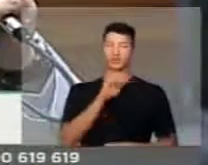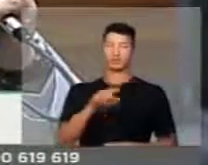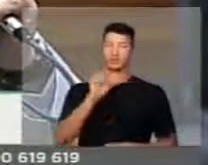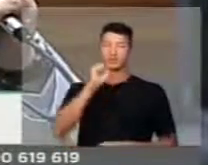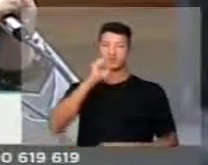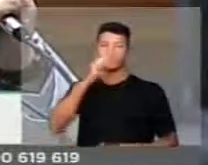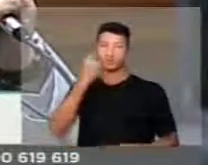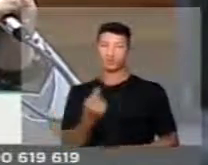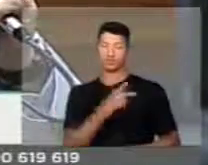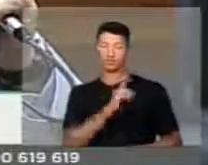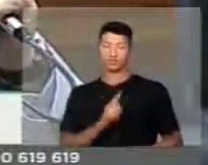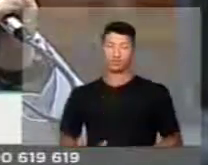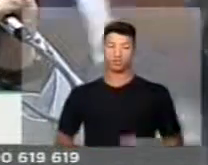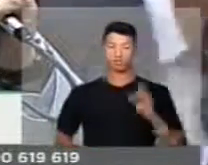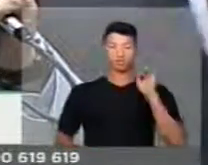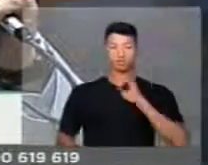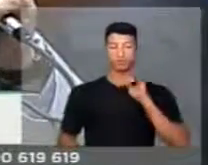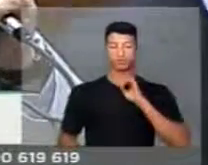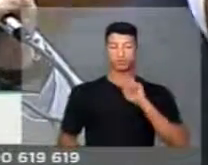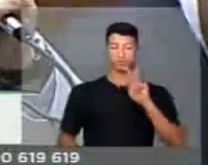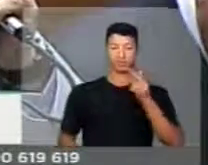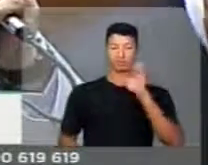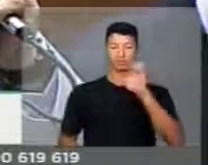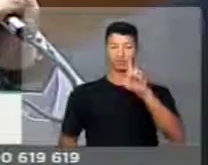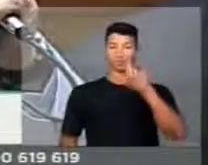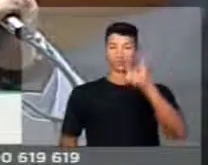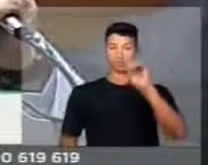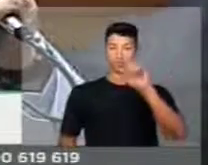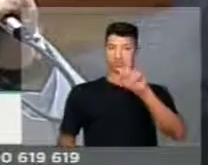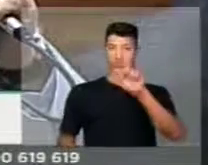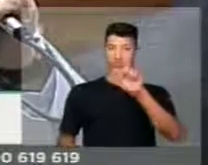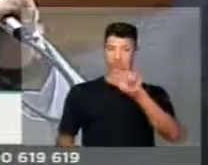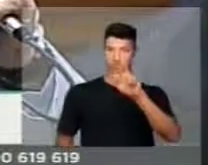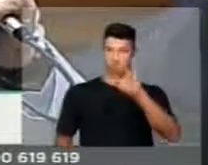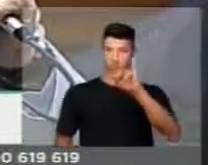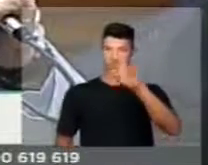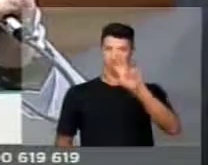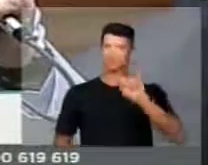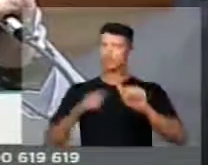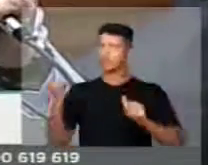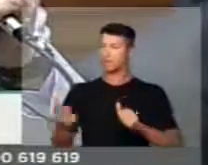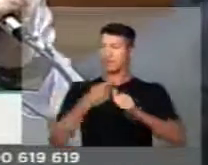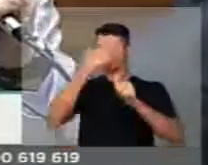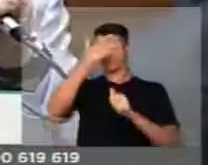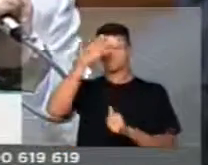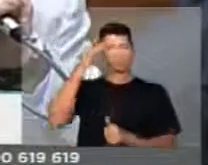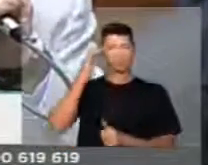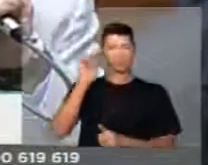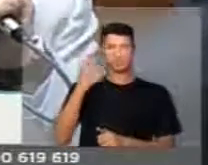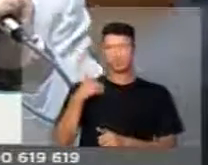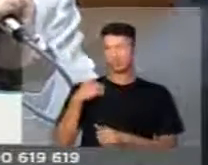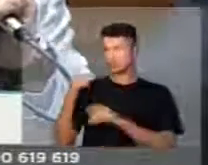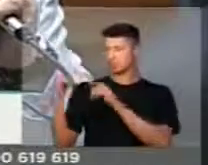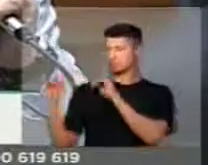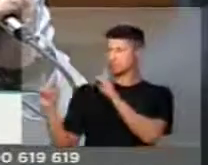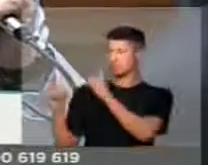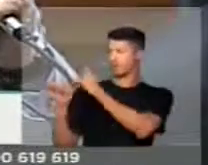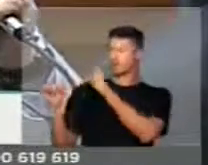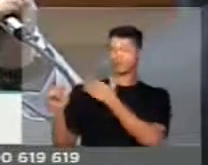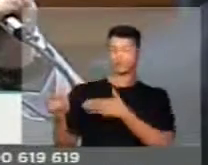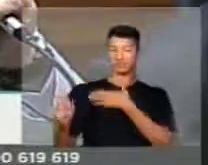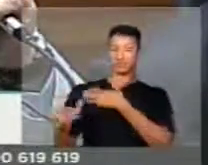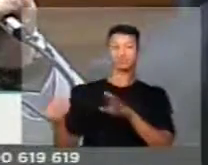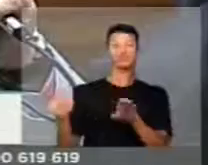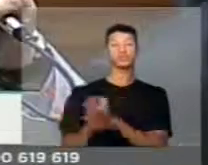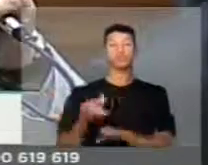o do ex-governador de Minas Gerais, Hélio Garcia. O Hélio foi uma das primeiras pessoas com quem eu me identifiquei quando